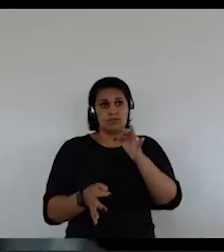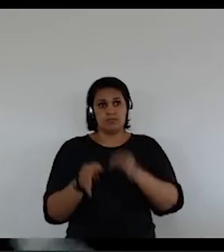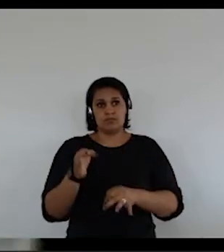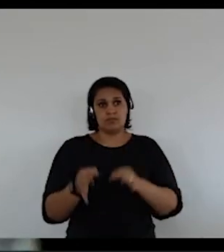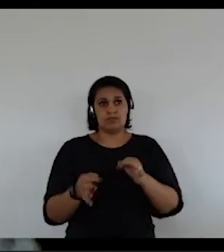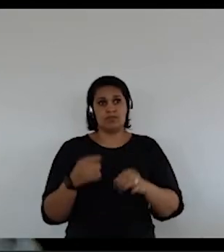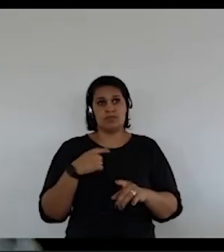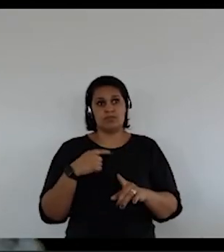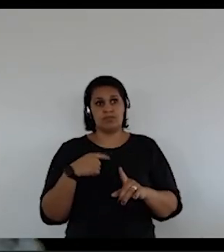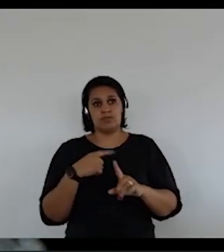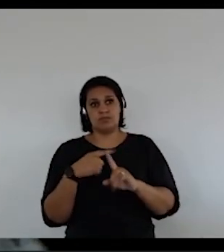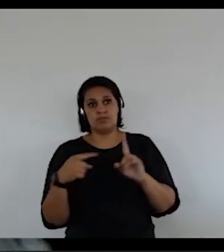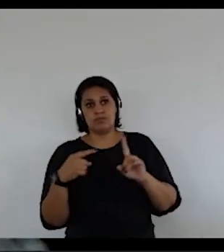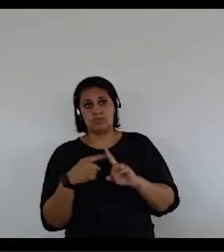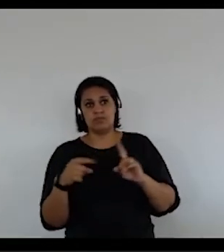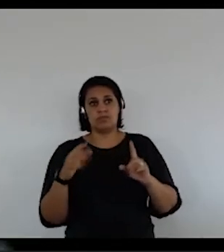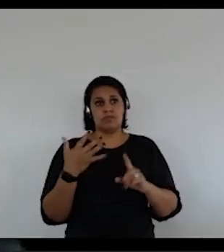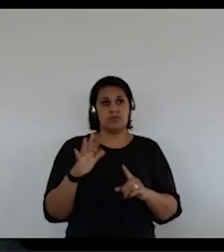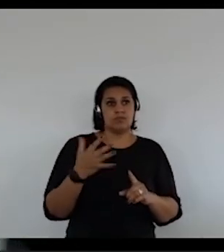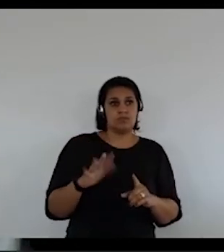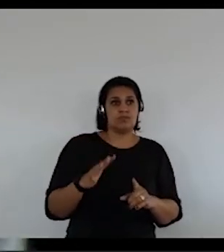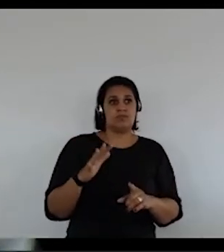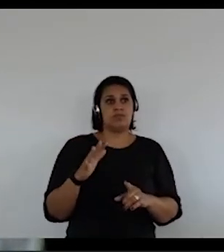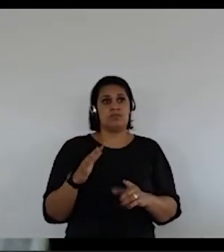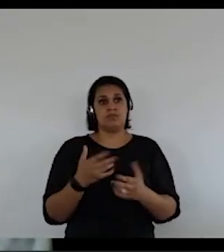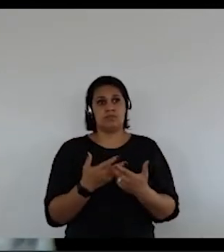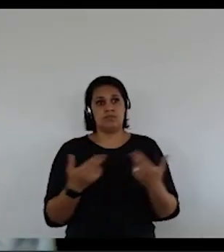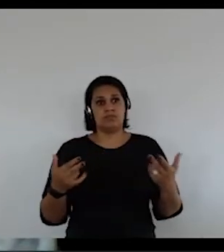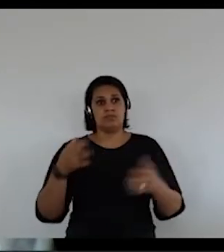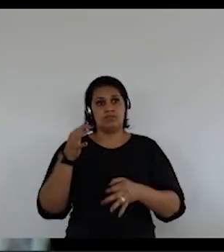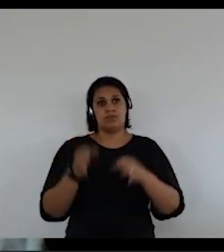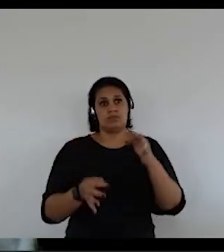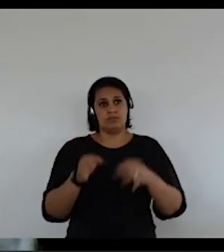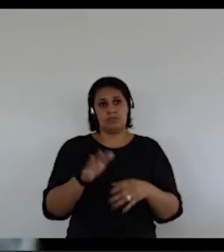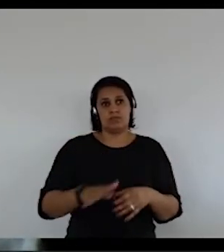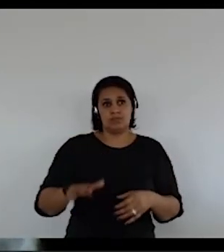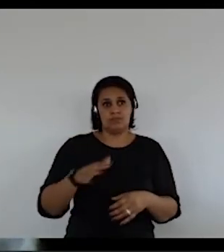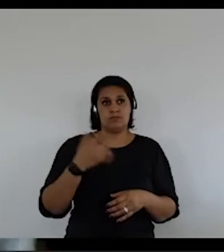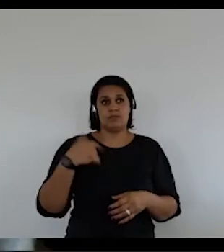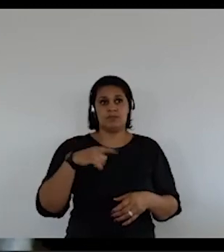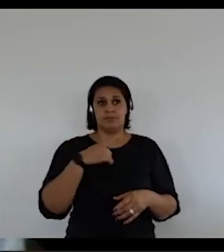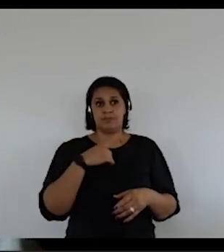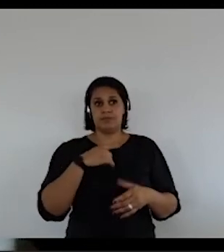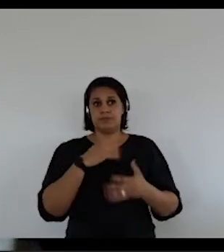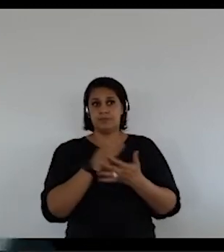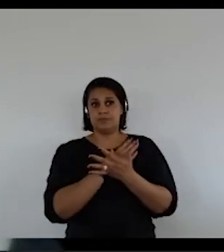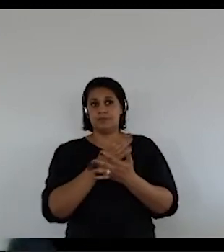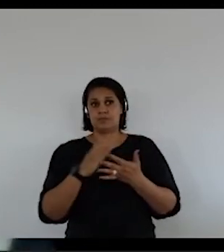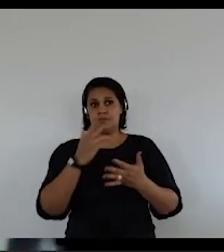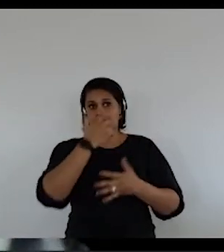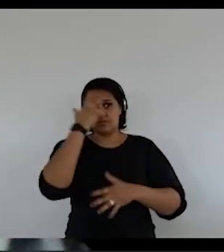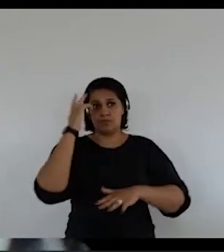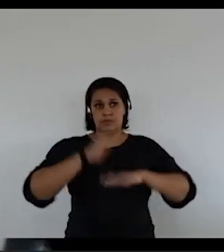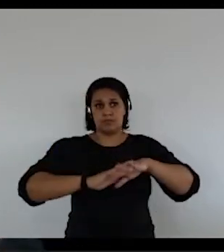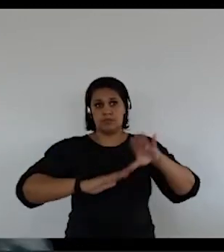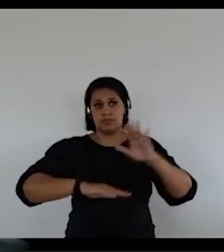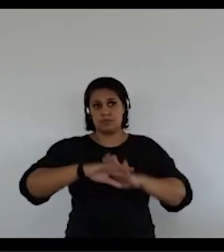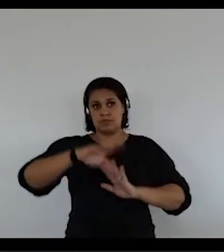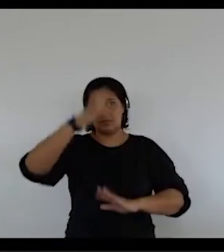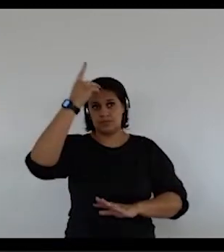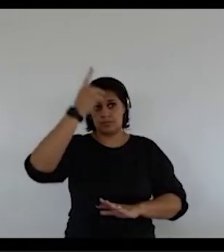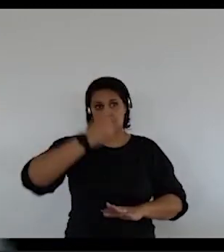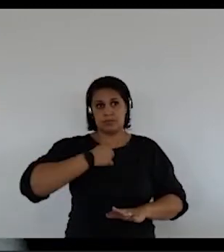meios materiais da justiça, temos, em algumas comunidades autónomas, em algumas